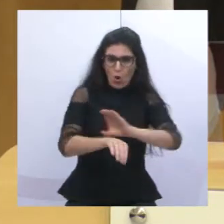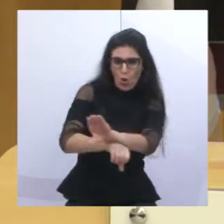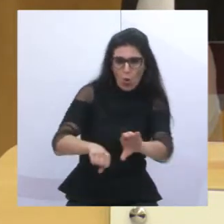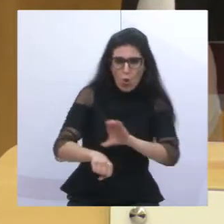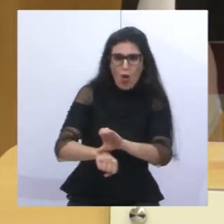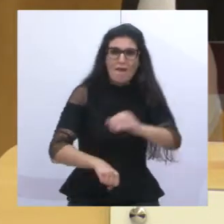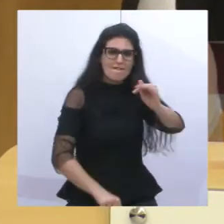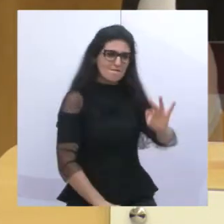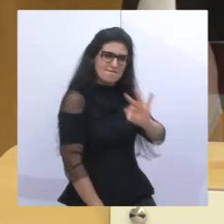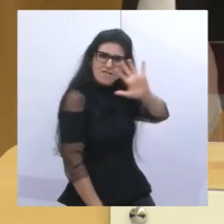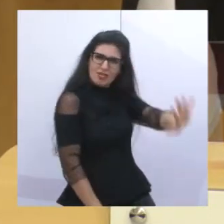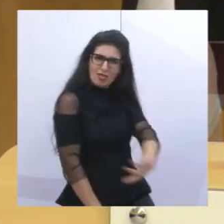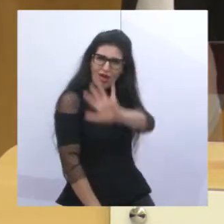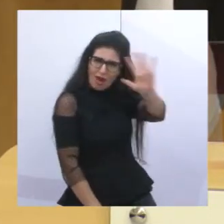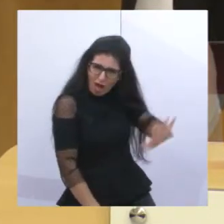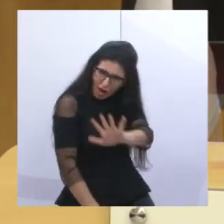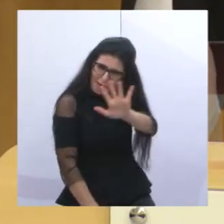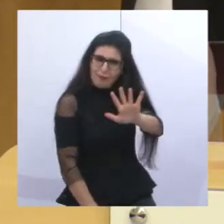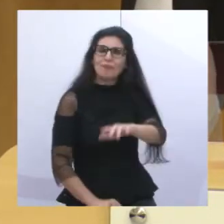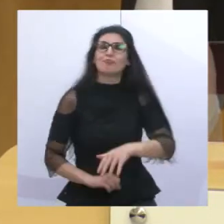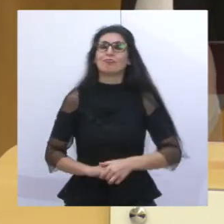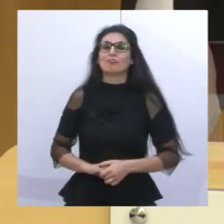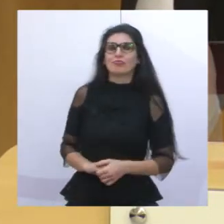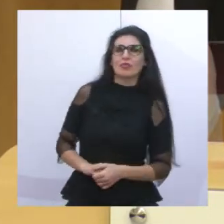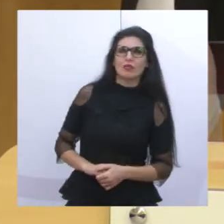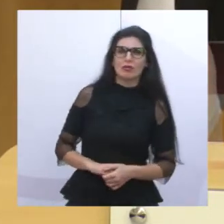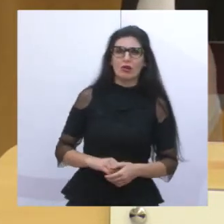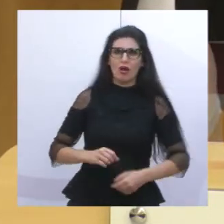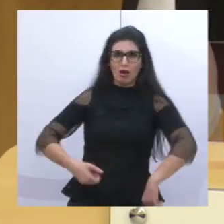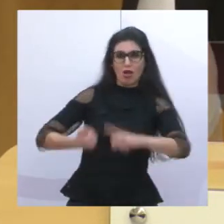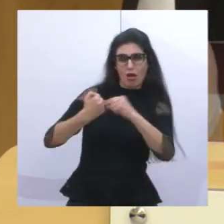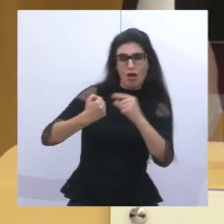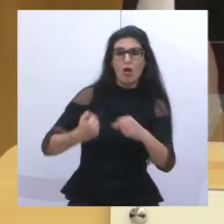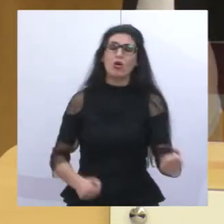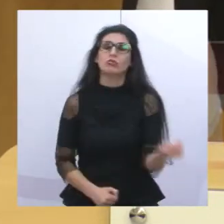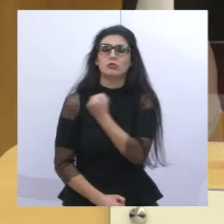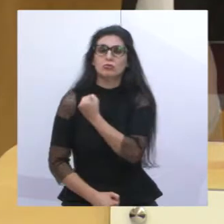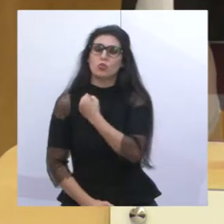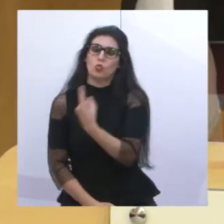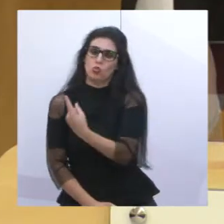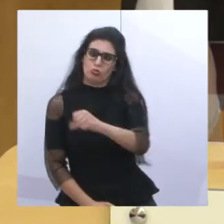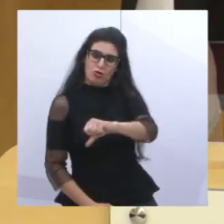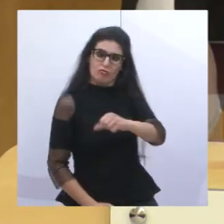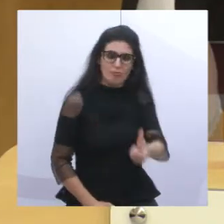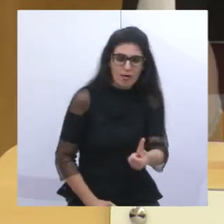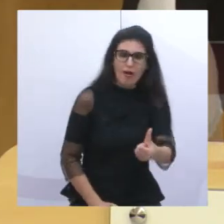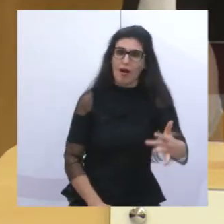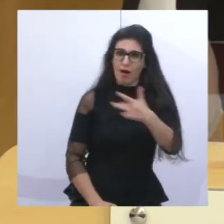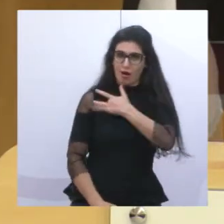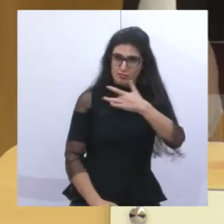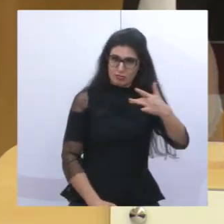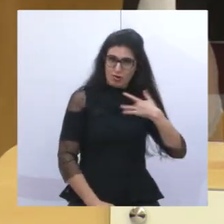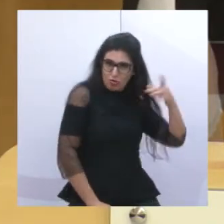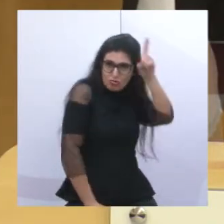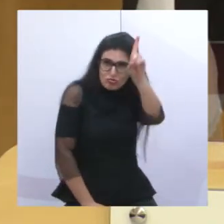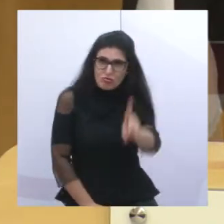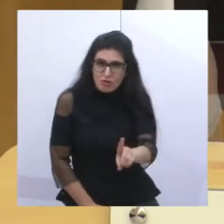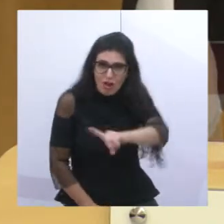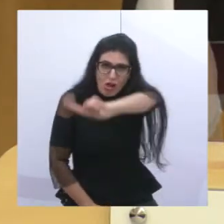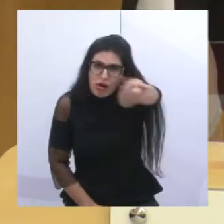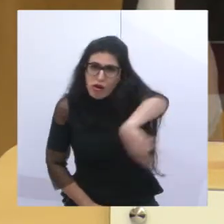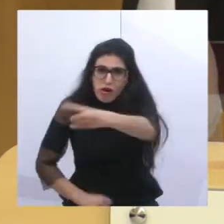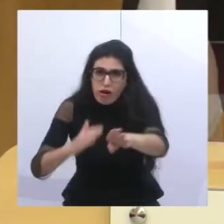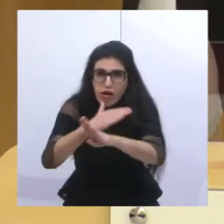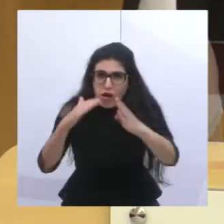Federal. A Constituição Federal, ela estabelece no seu artigo 196 que a saúde é direito de